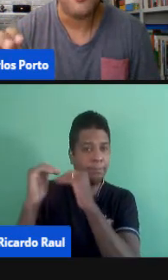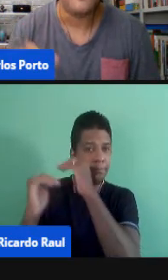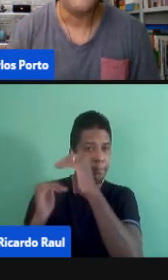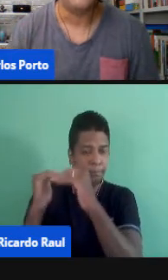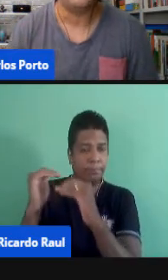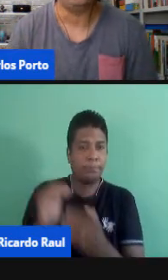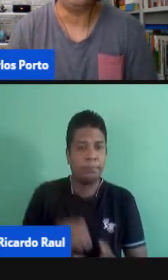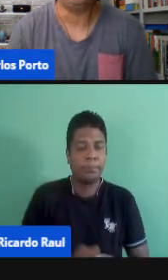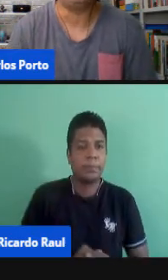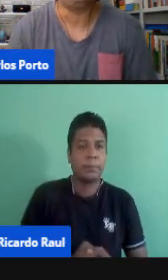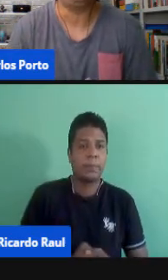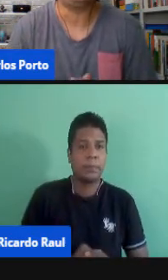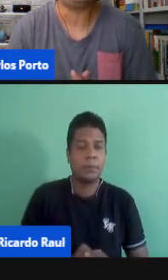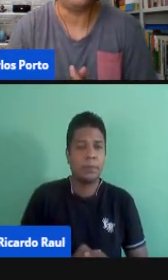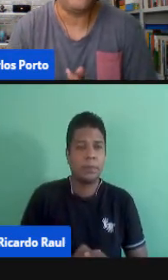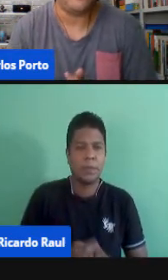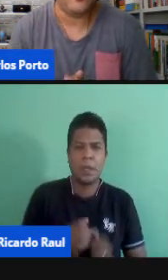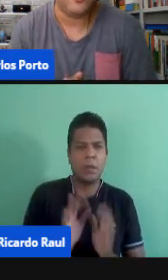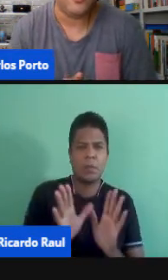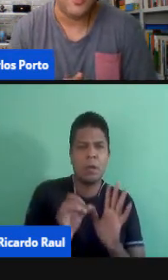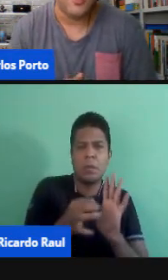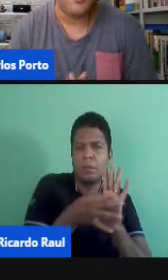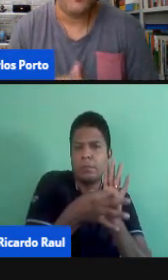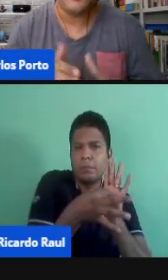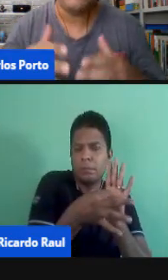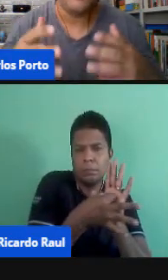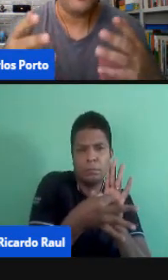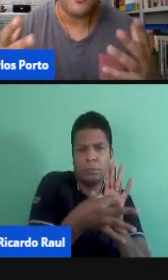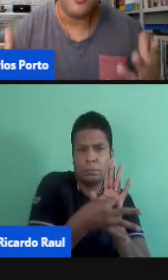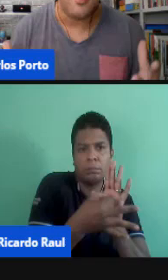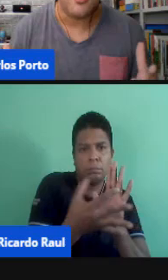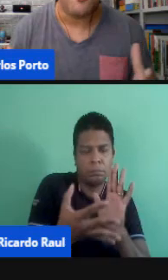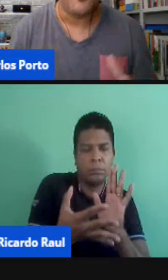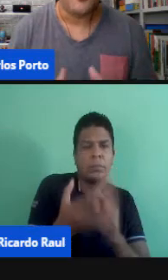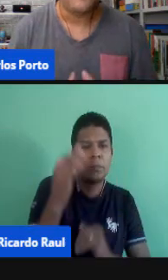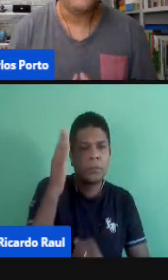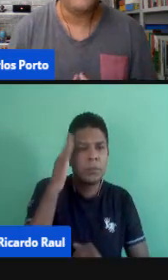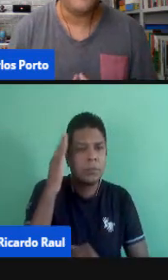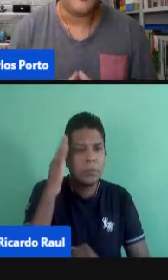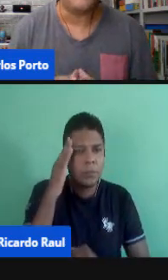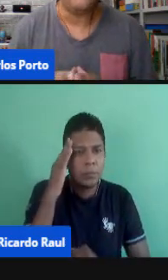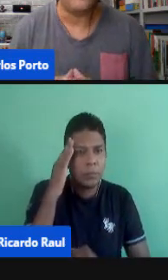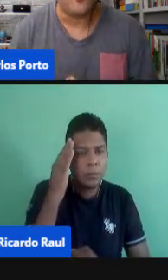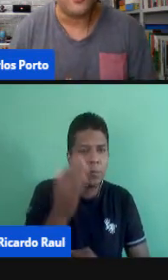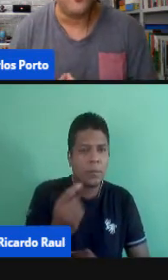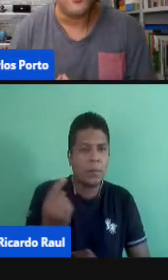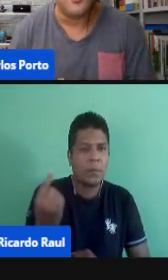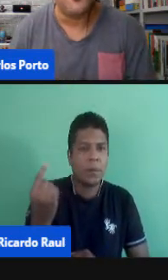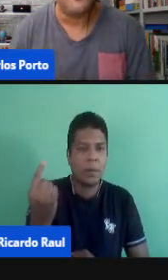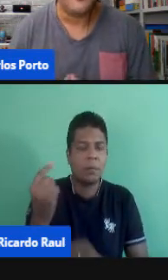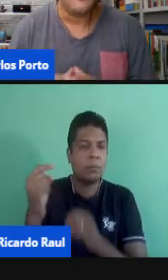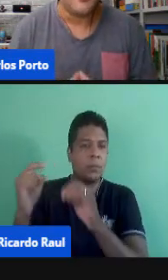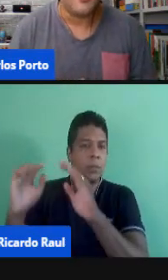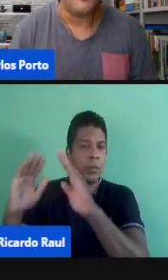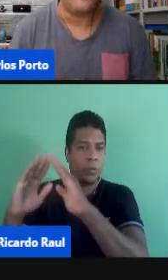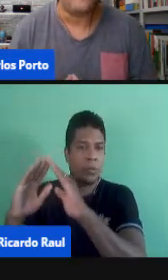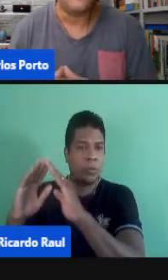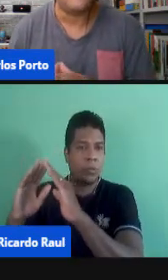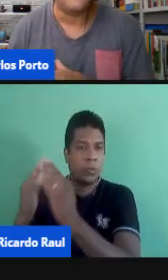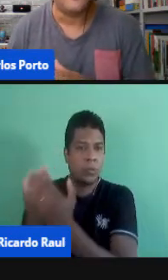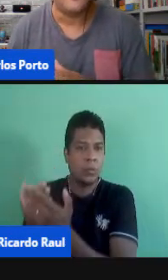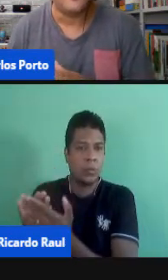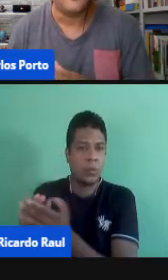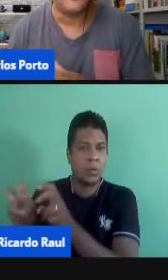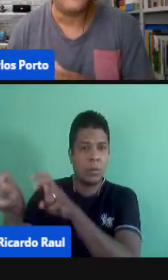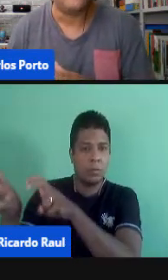uma vez, que são sugestões, porque eu tenho certeza que cada escola do campo, cada